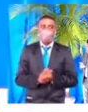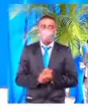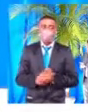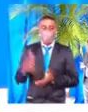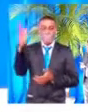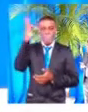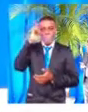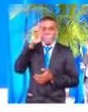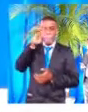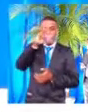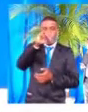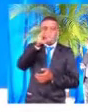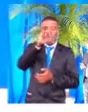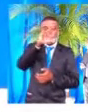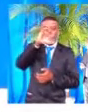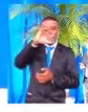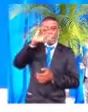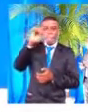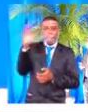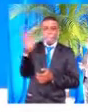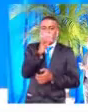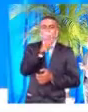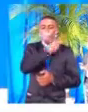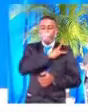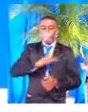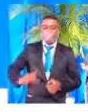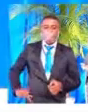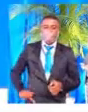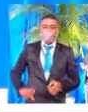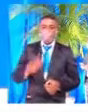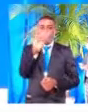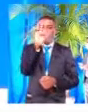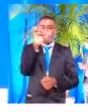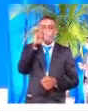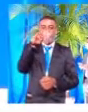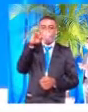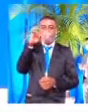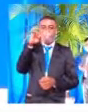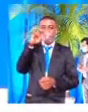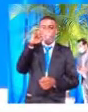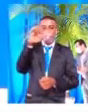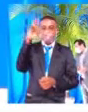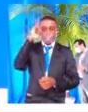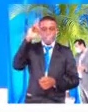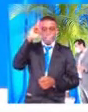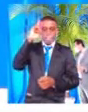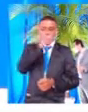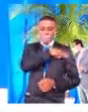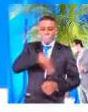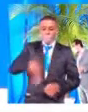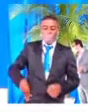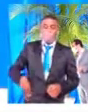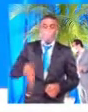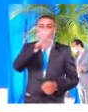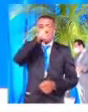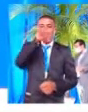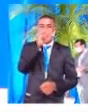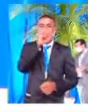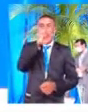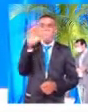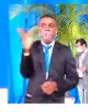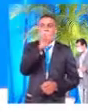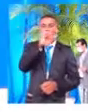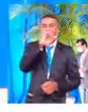Senhor Marcelo Pontes, presidente do FNDE, senhor ministro de Estado João Roma,